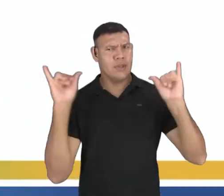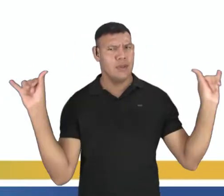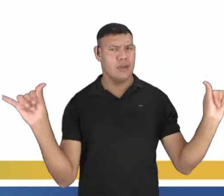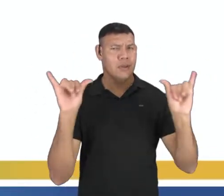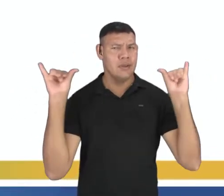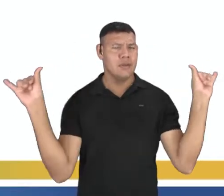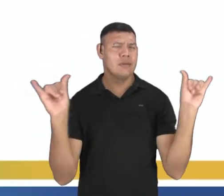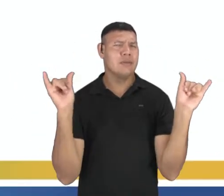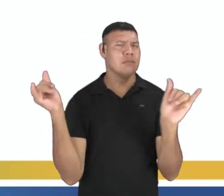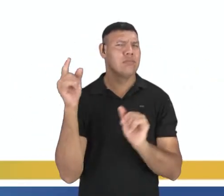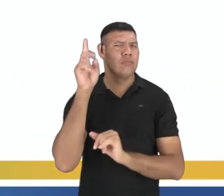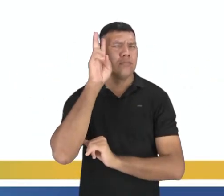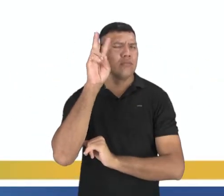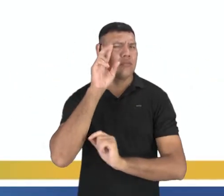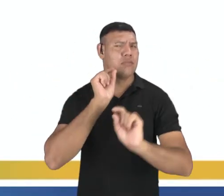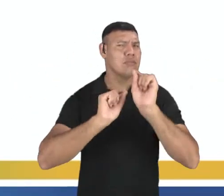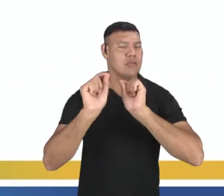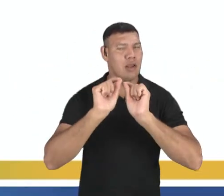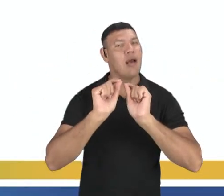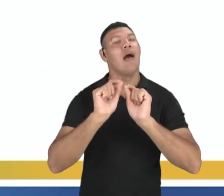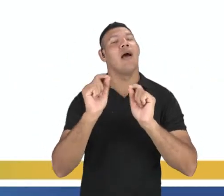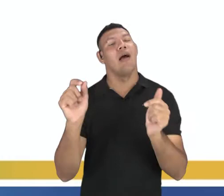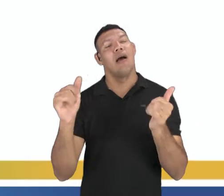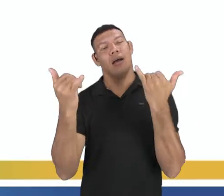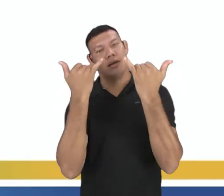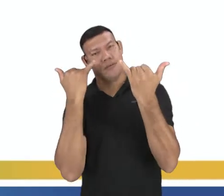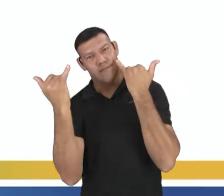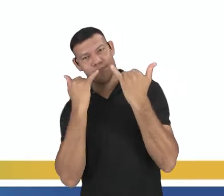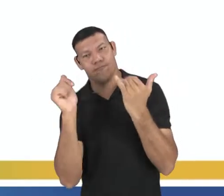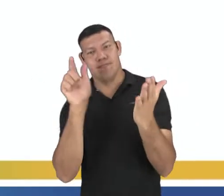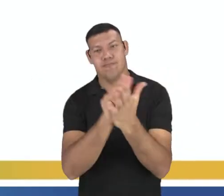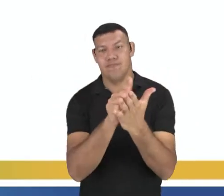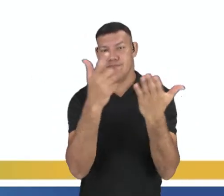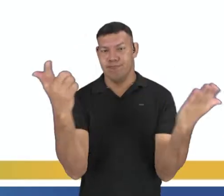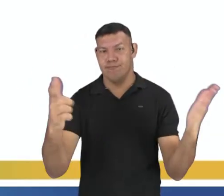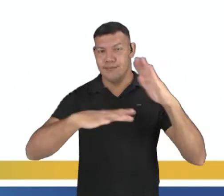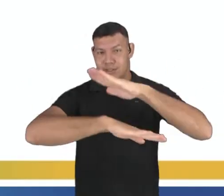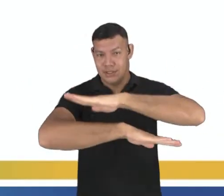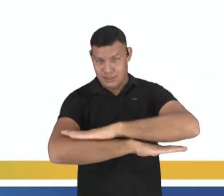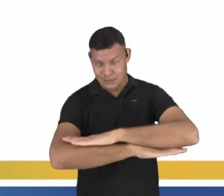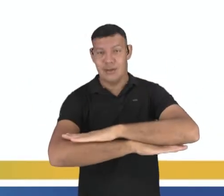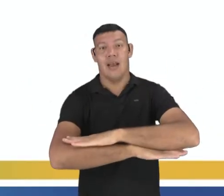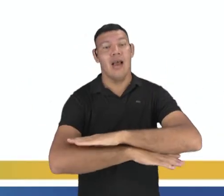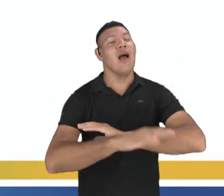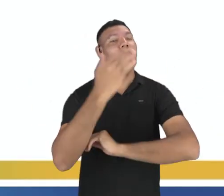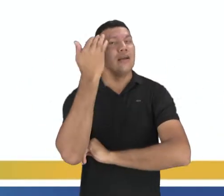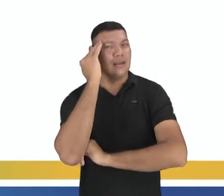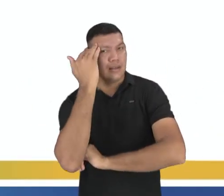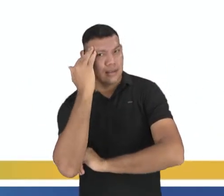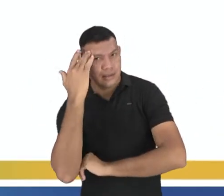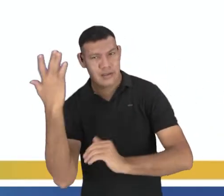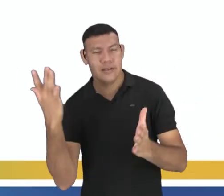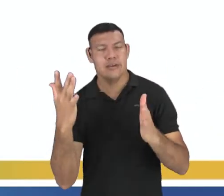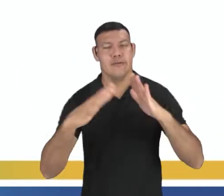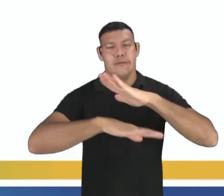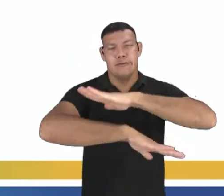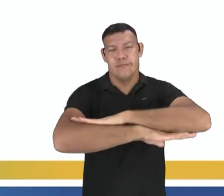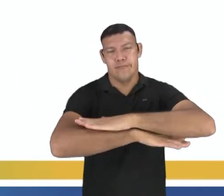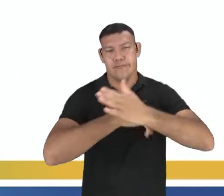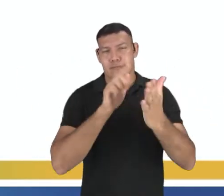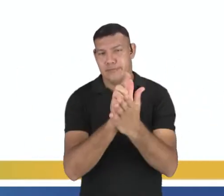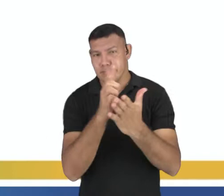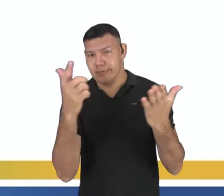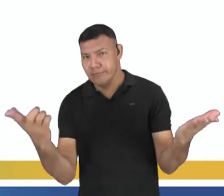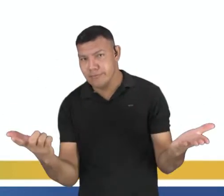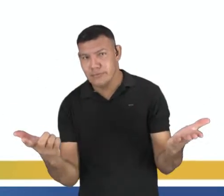nós vamos lembrar o quê? De notícia, vamos lembrar de jornal, então nós vamos entender um pouco o que é esse meio jornalístico,